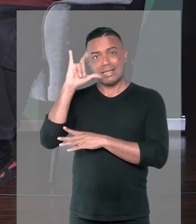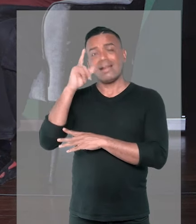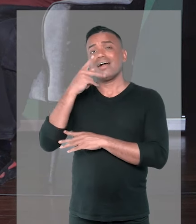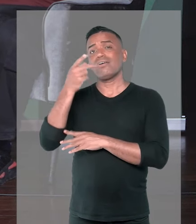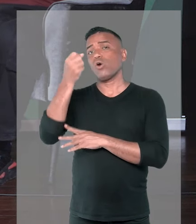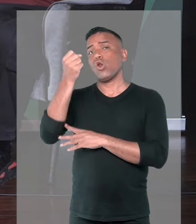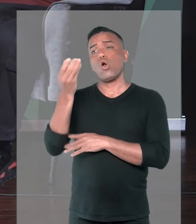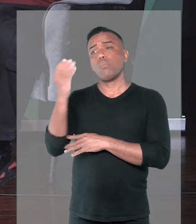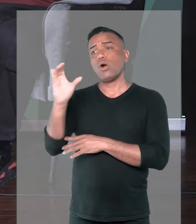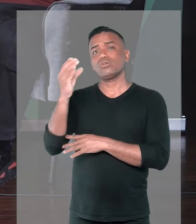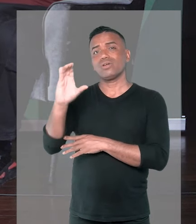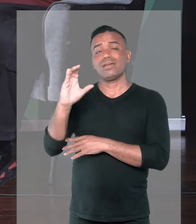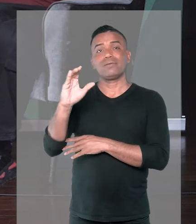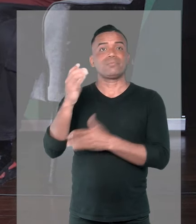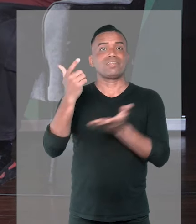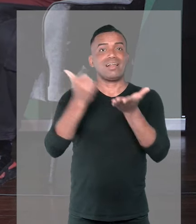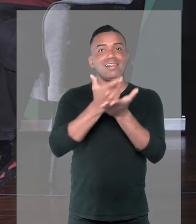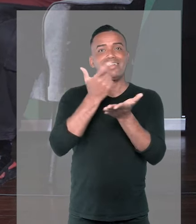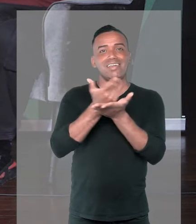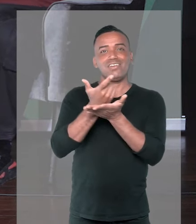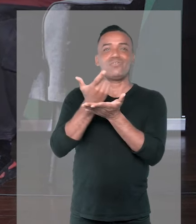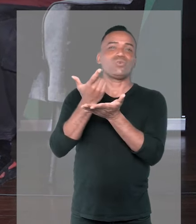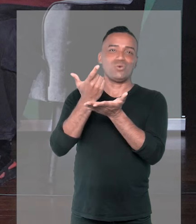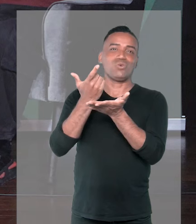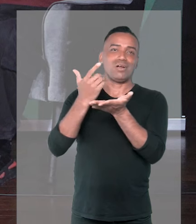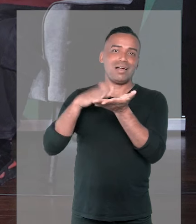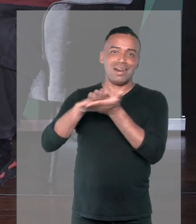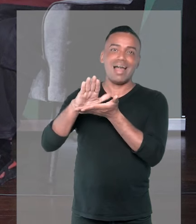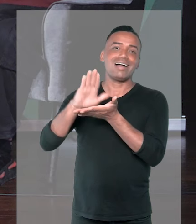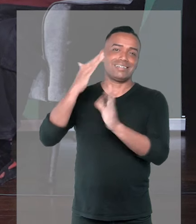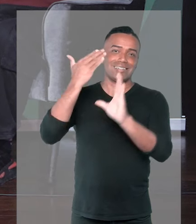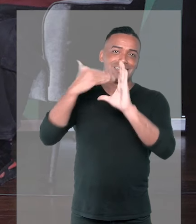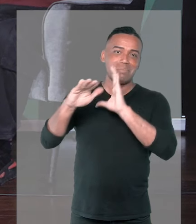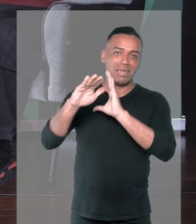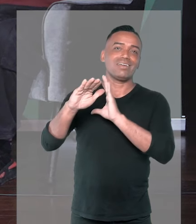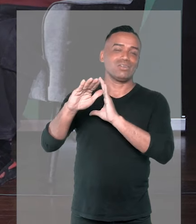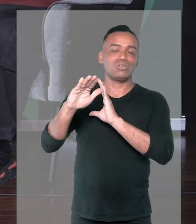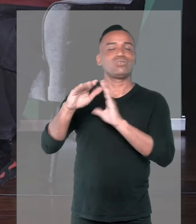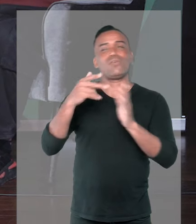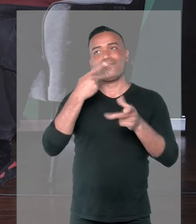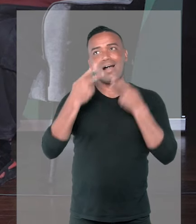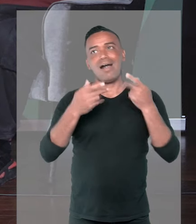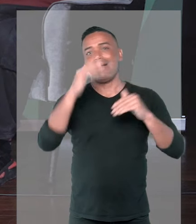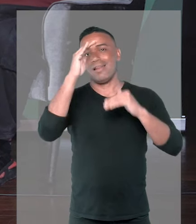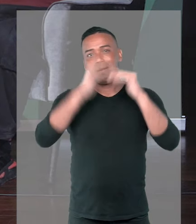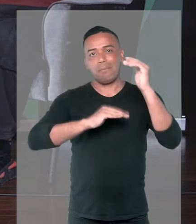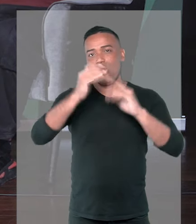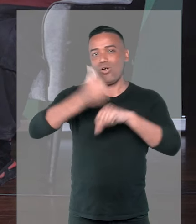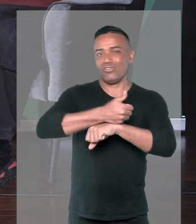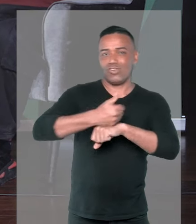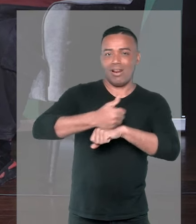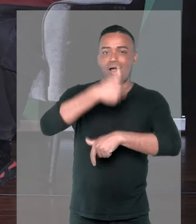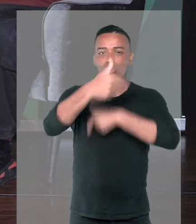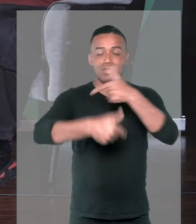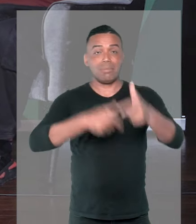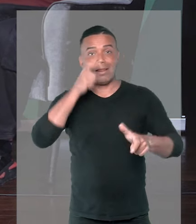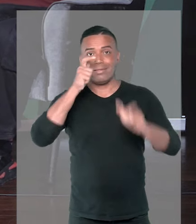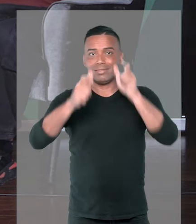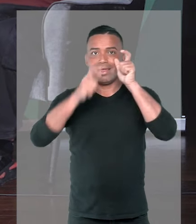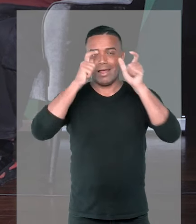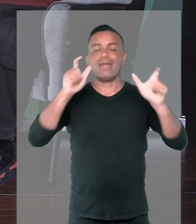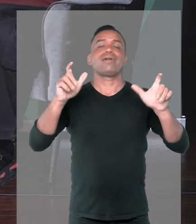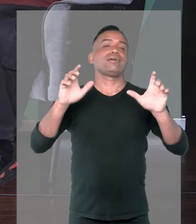quê por exemplo do lançamento do nosso livro aqui hoje Hoje ele fala do das coisas que eu faço que são de interesse da comunidade Ampla